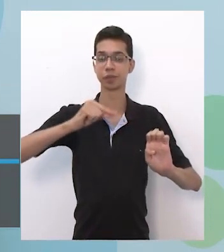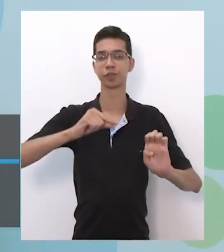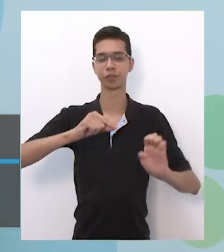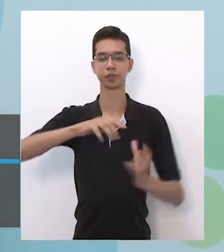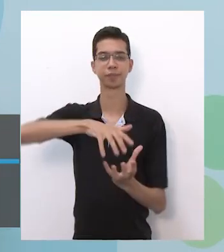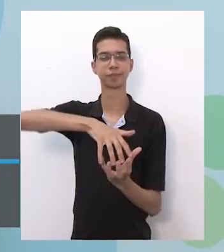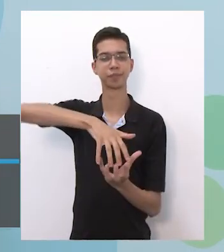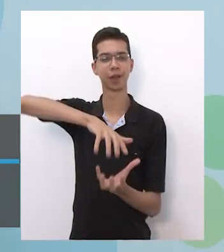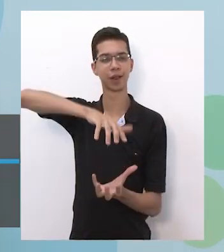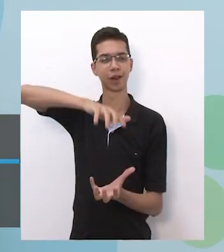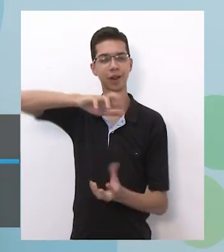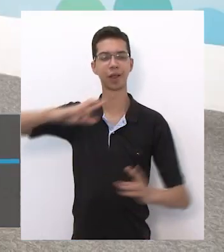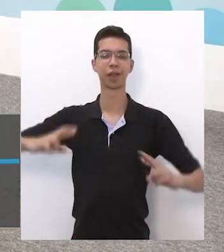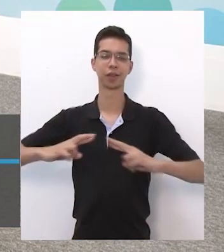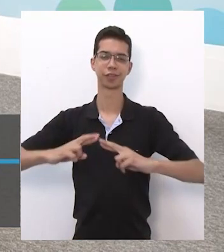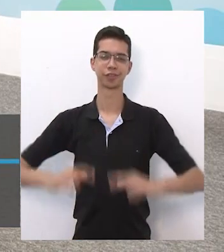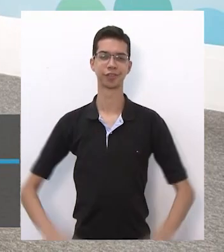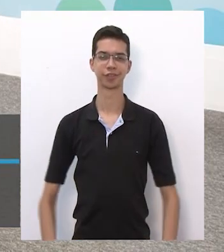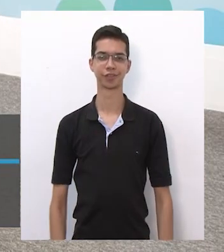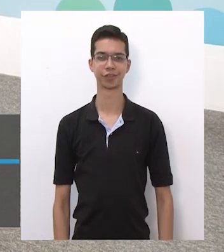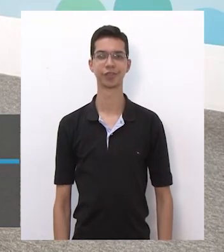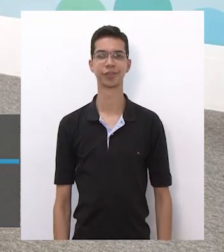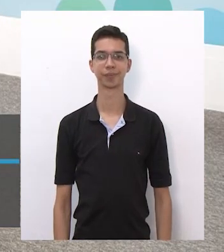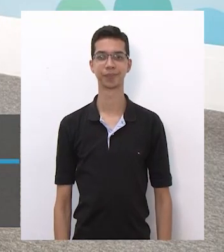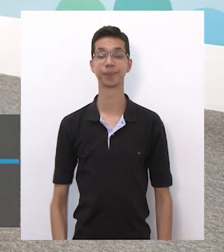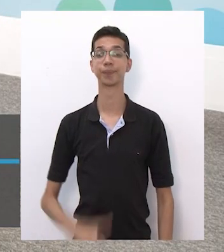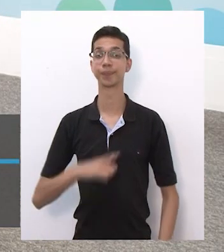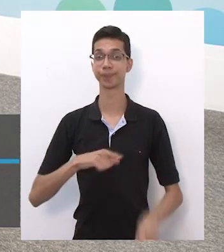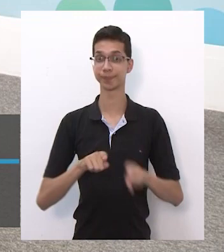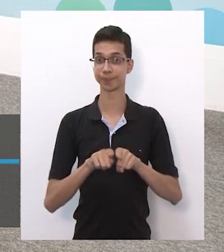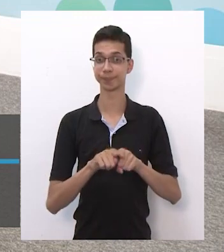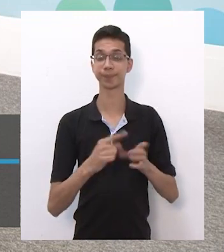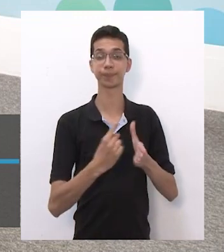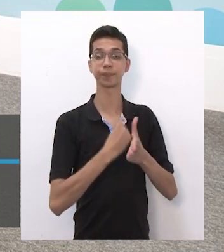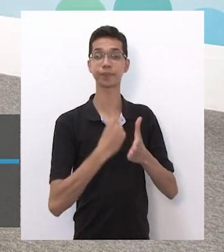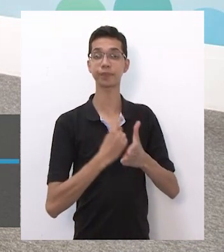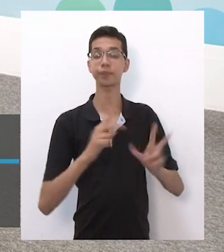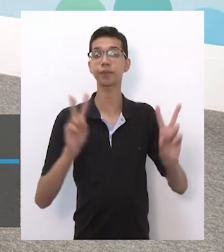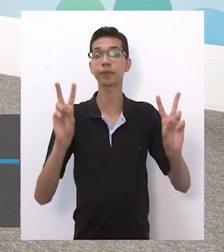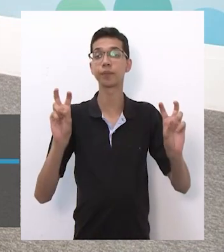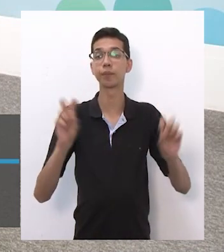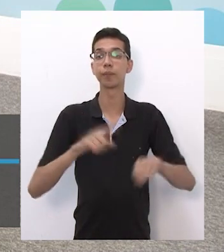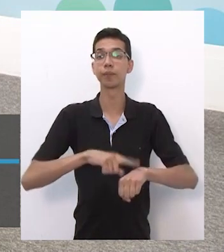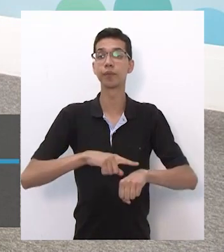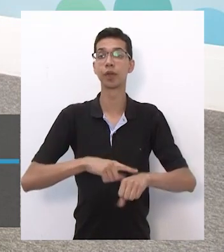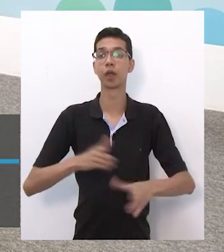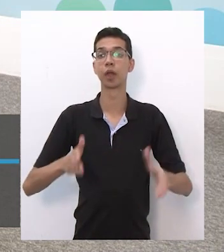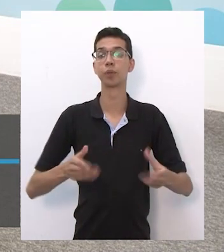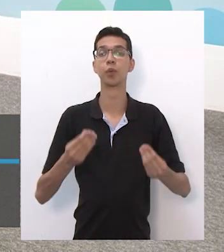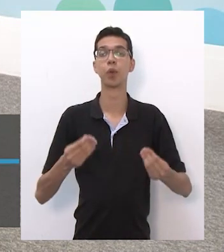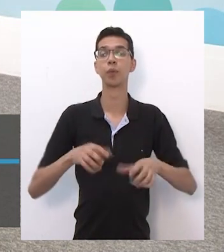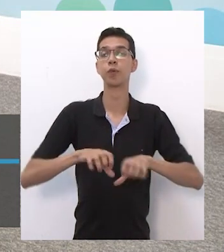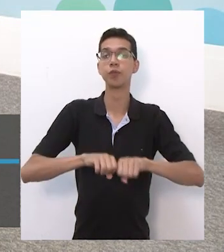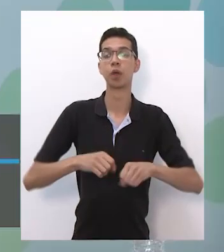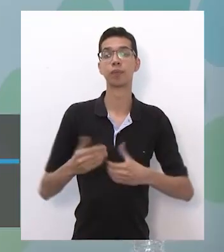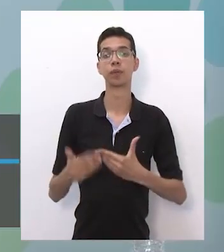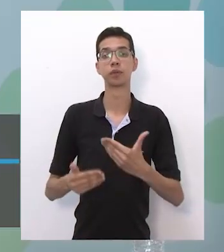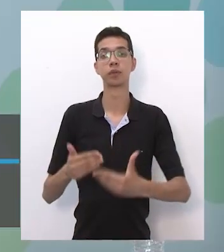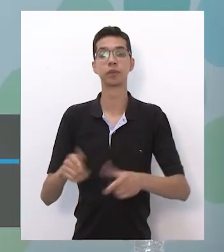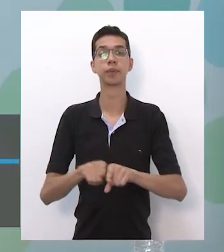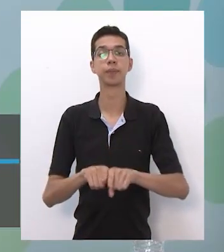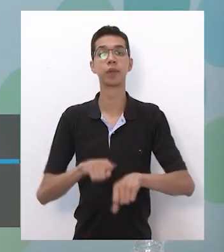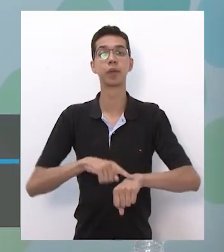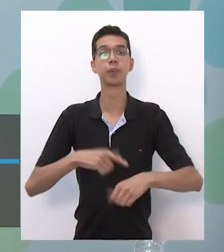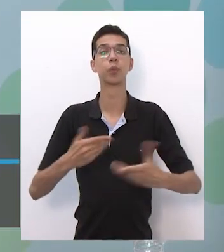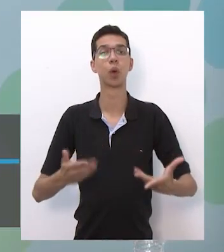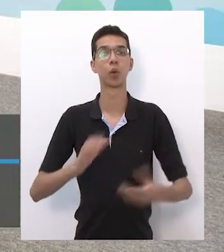dentro da nossa rede. Outras perguntas também foram referentes ao tempo das trilhas formativas e o horário do funcionamento do